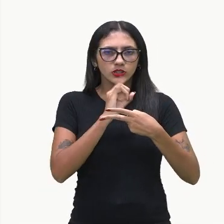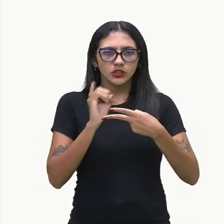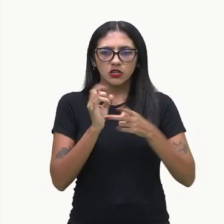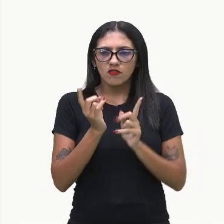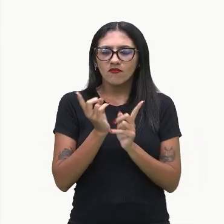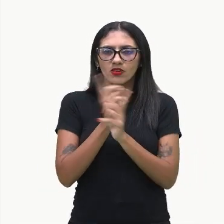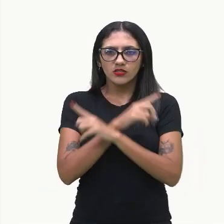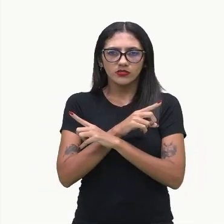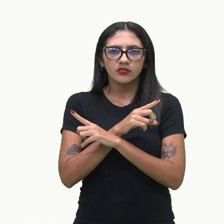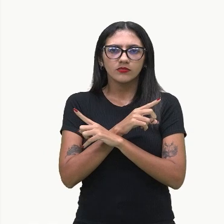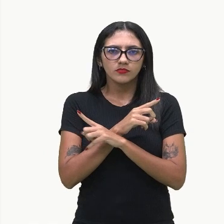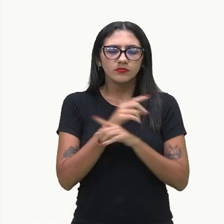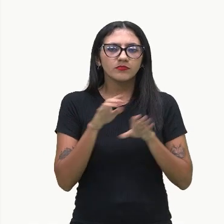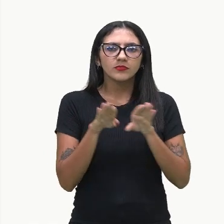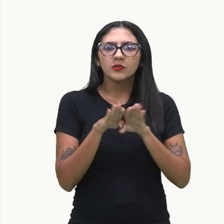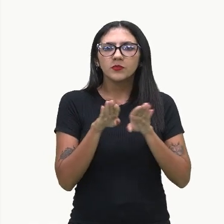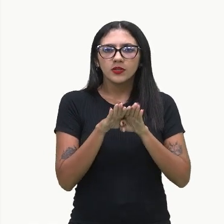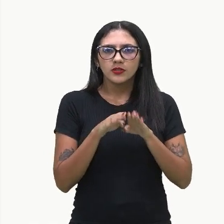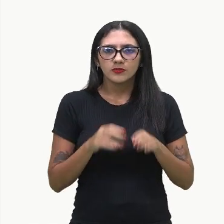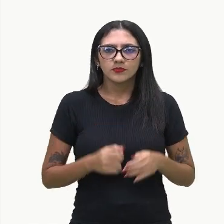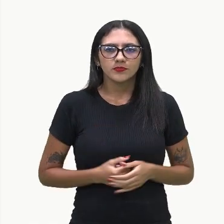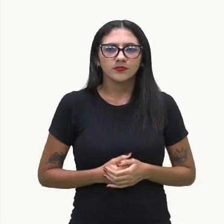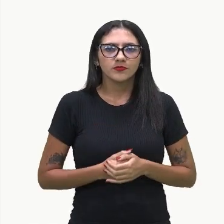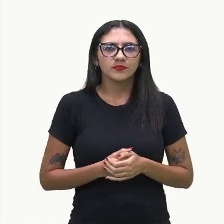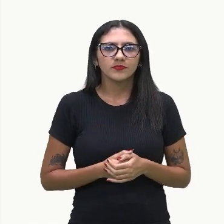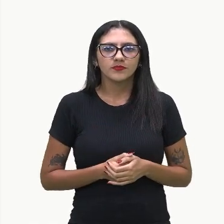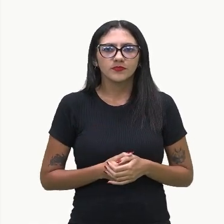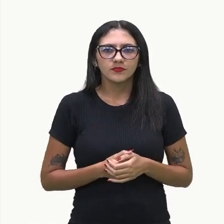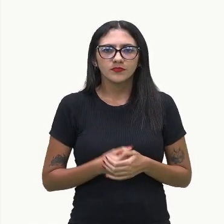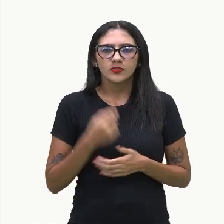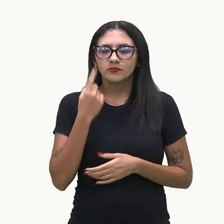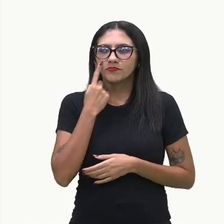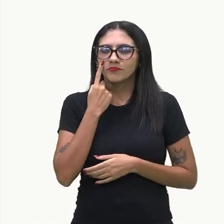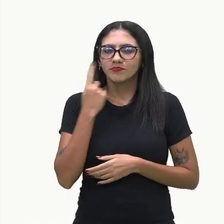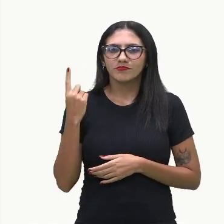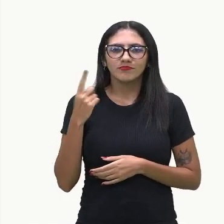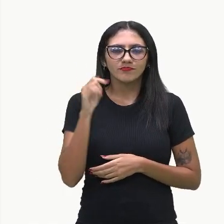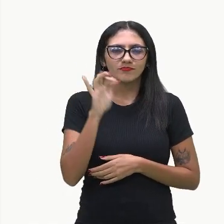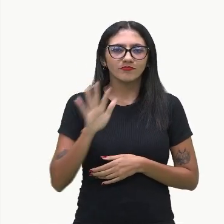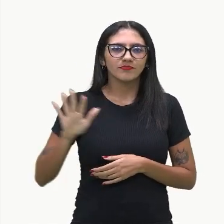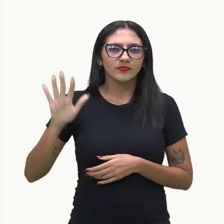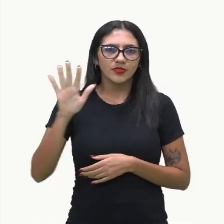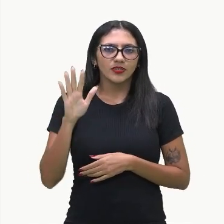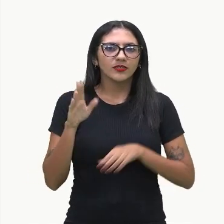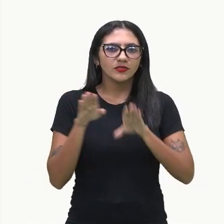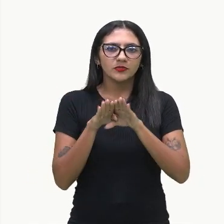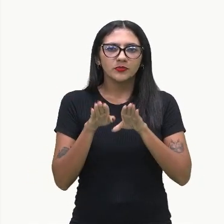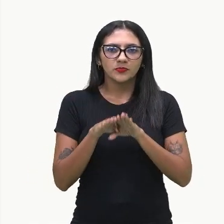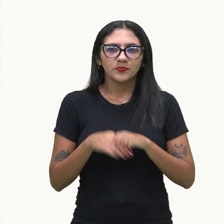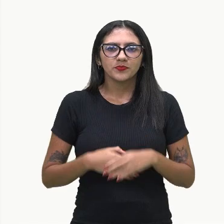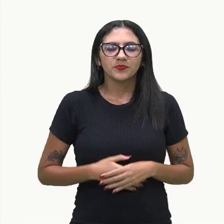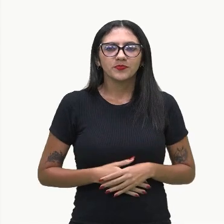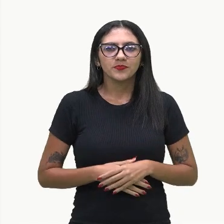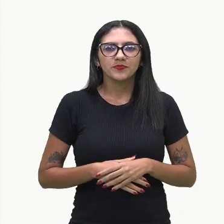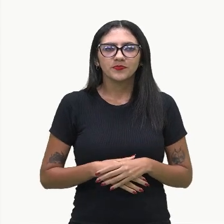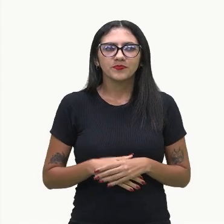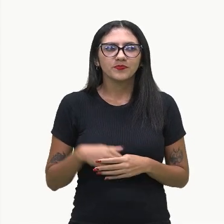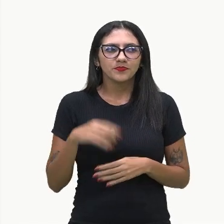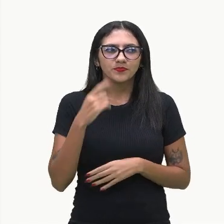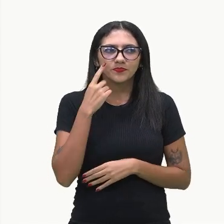quem são? São a extensão, a continuação aqui dos lados, ó, do ângulo